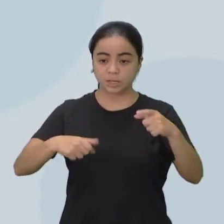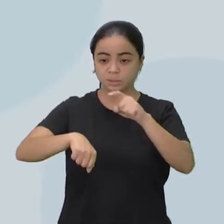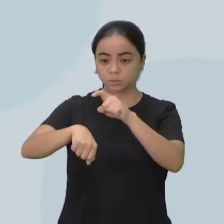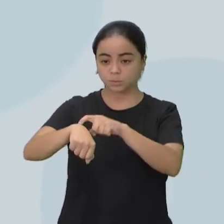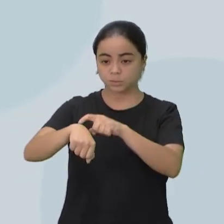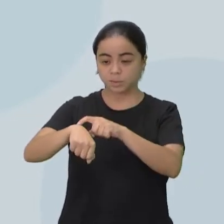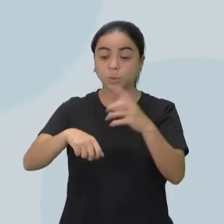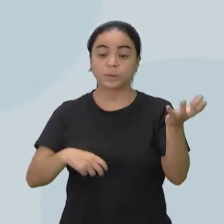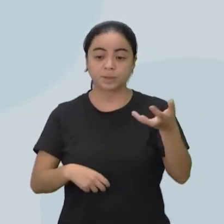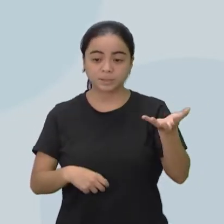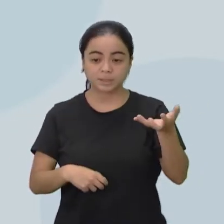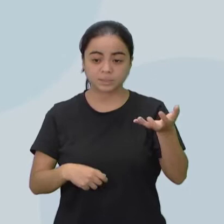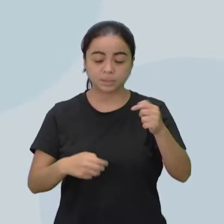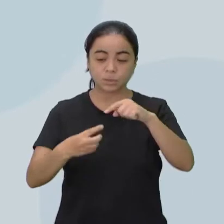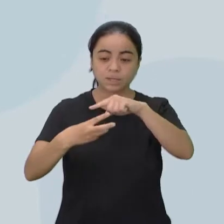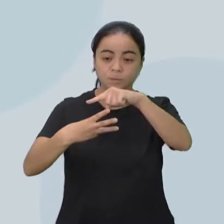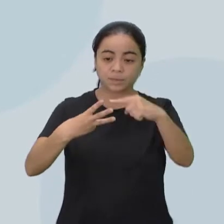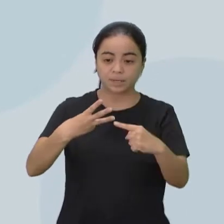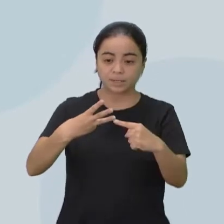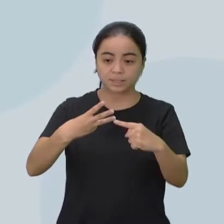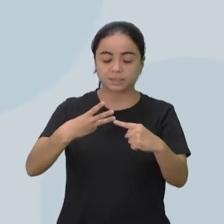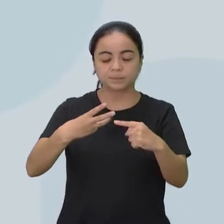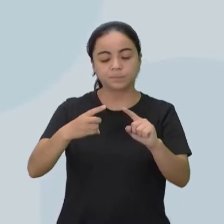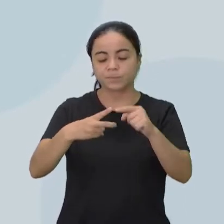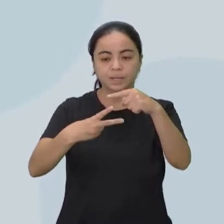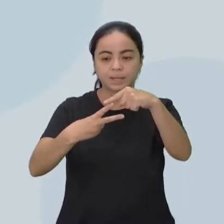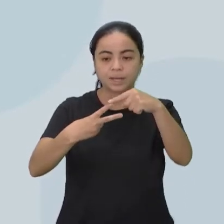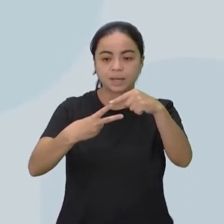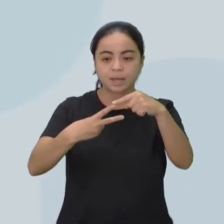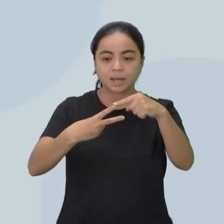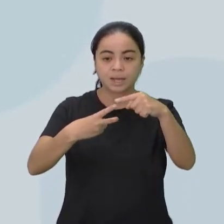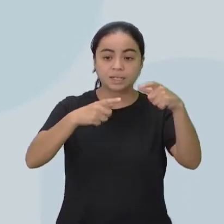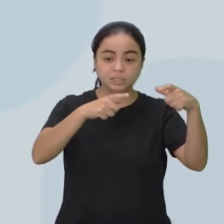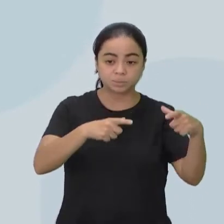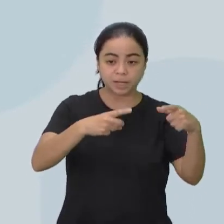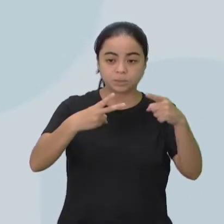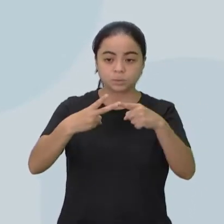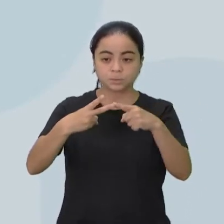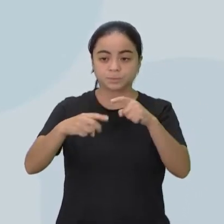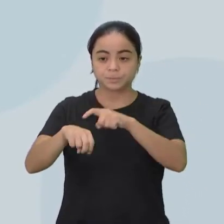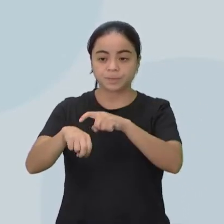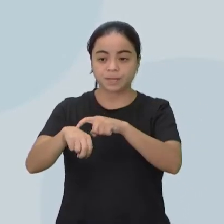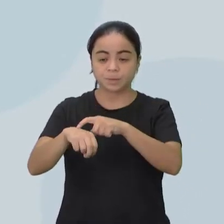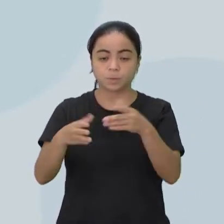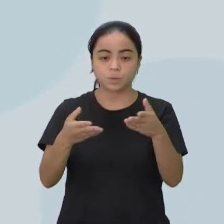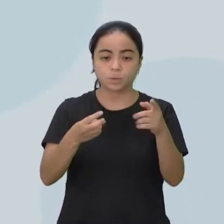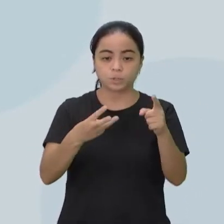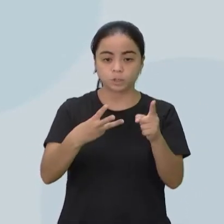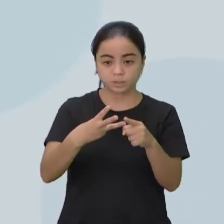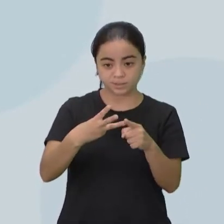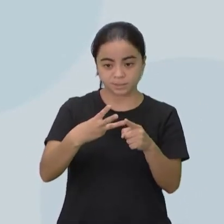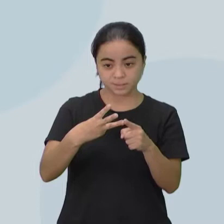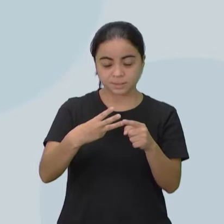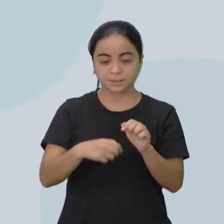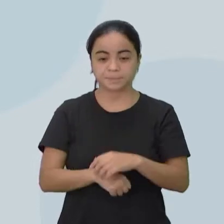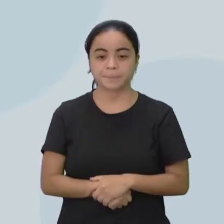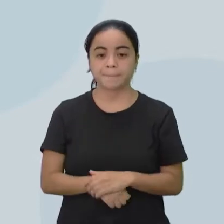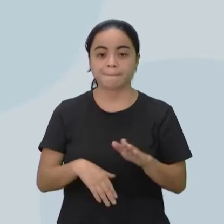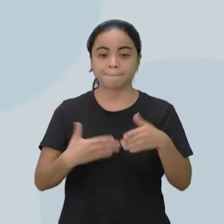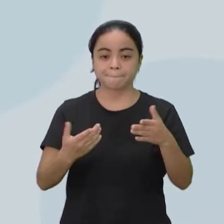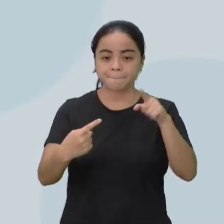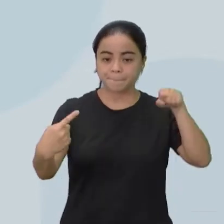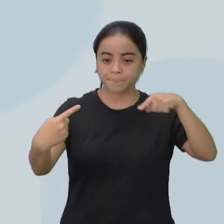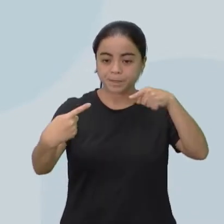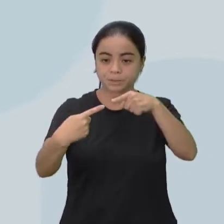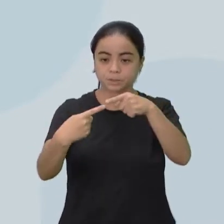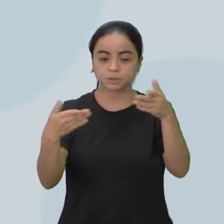estamos falando de 3 delas, espaço e tempo, falamos na aula passada. Hoje a gente vai introduzir a terceira variável, tá bom? Então, o objetivo